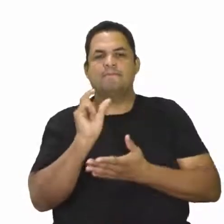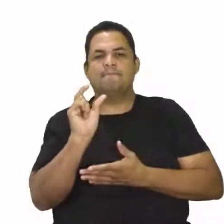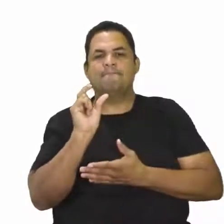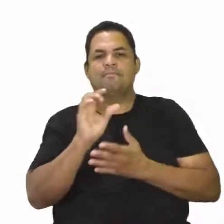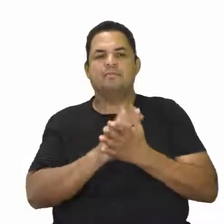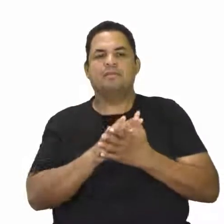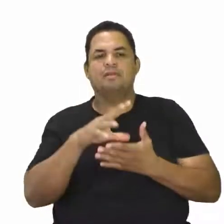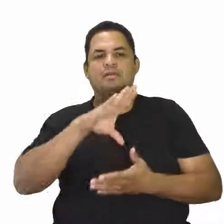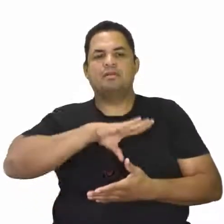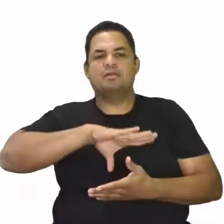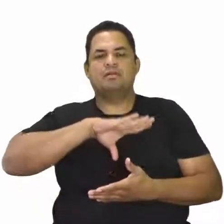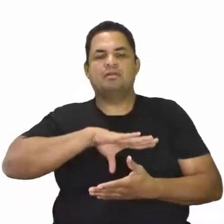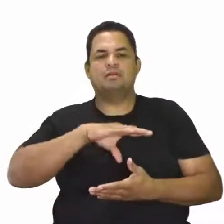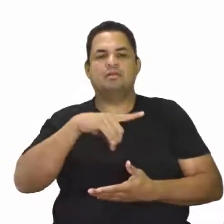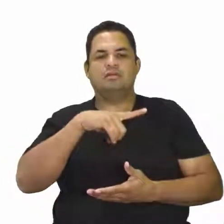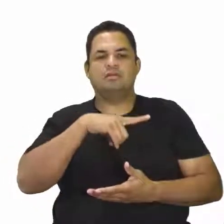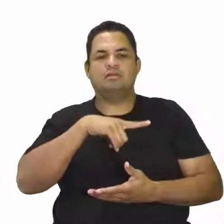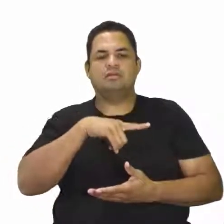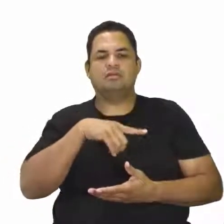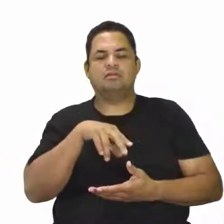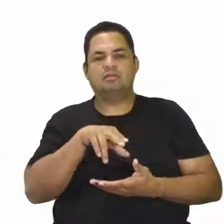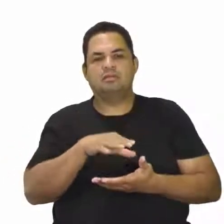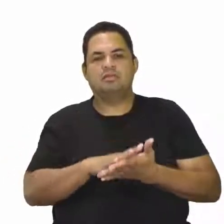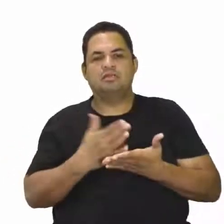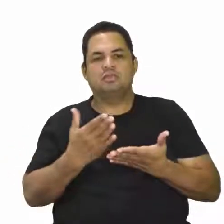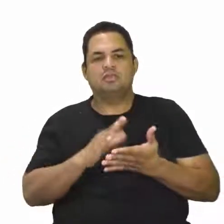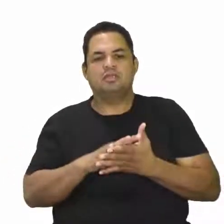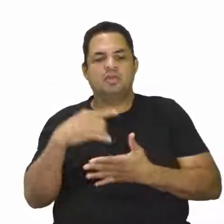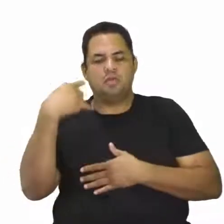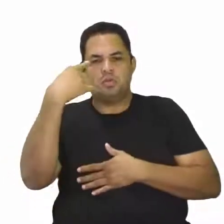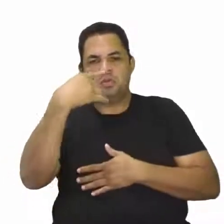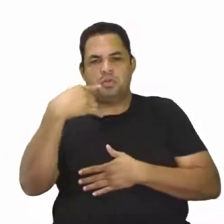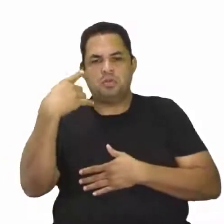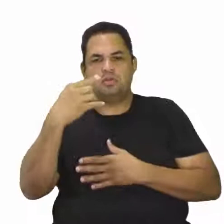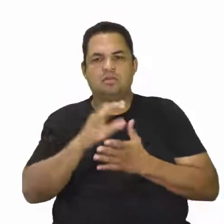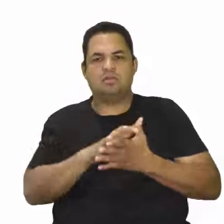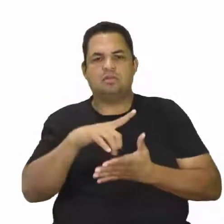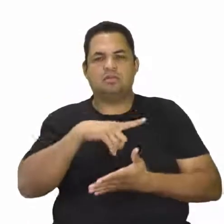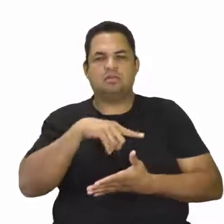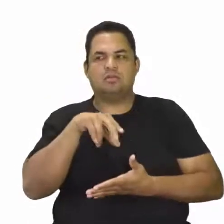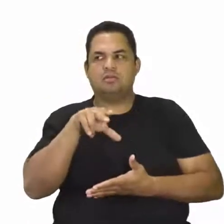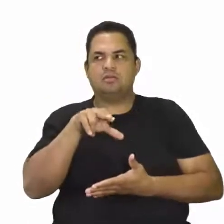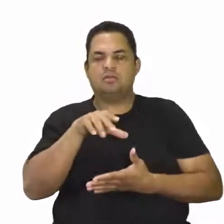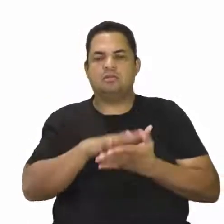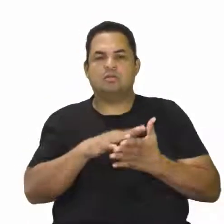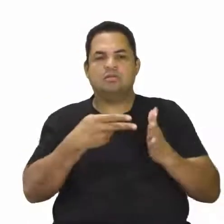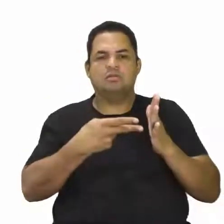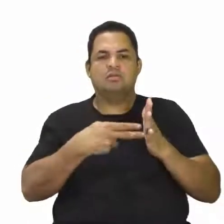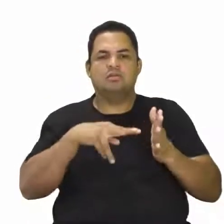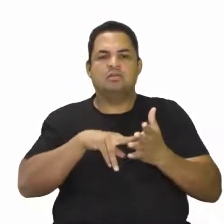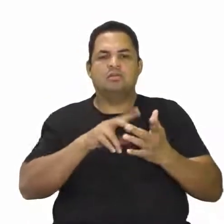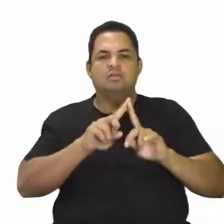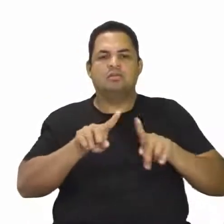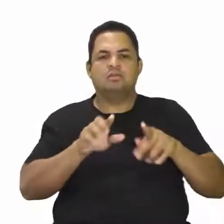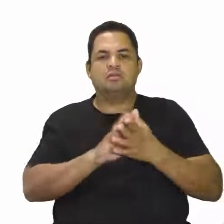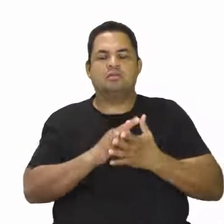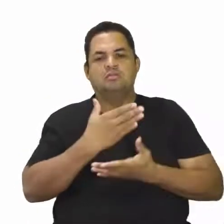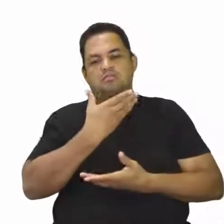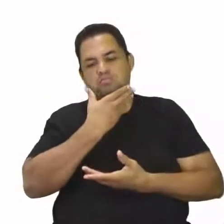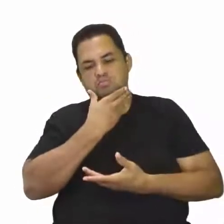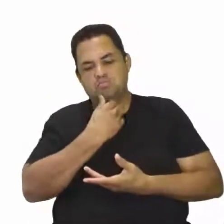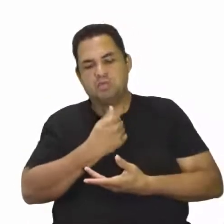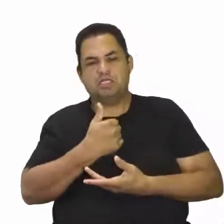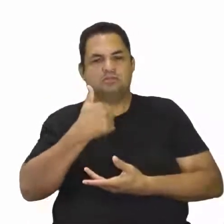em português possuem o mesmo, tanto em português quanto em espanhol, possuem o mesmo significado, mas que